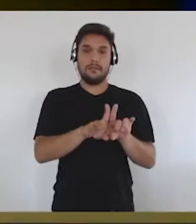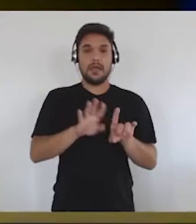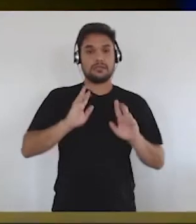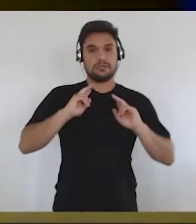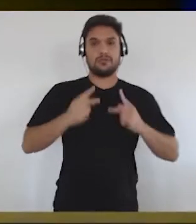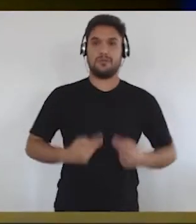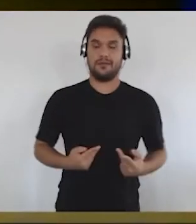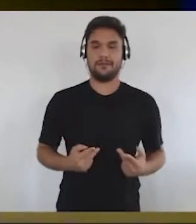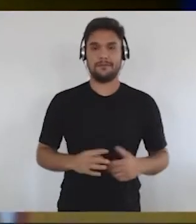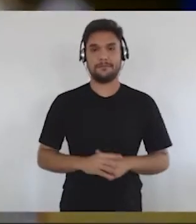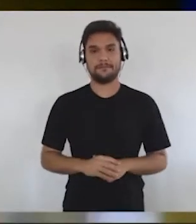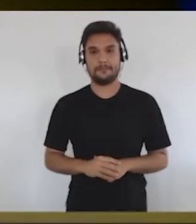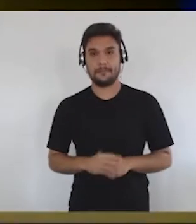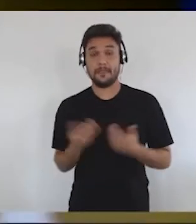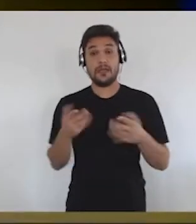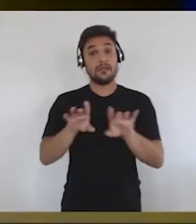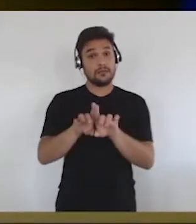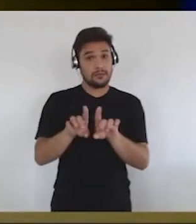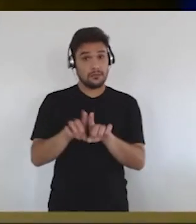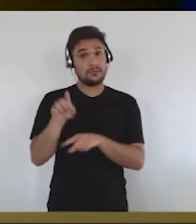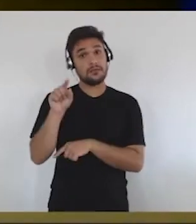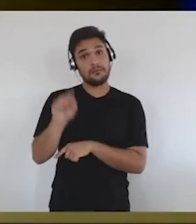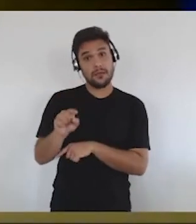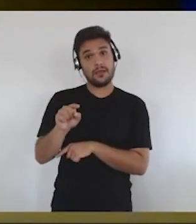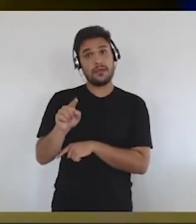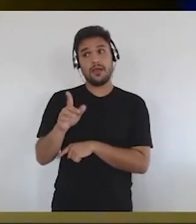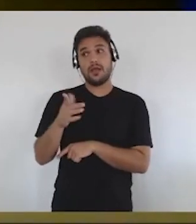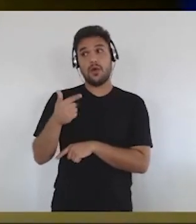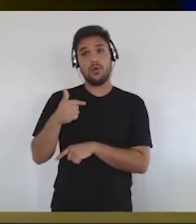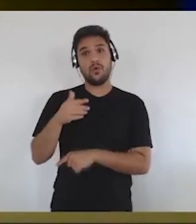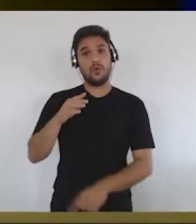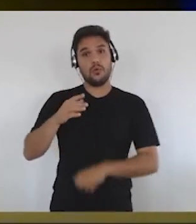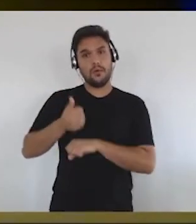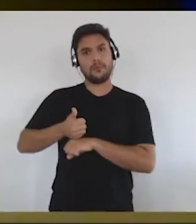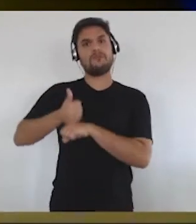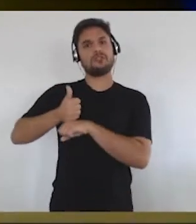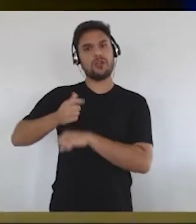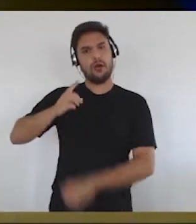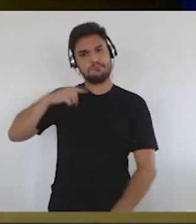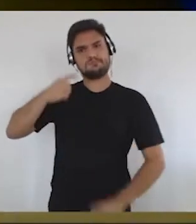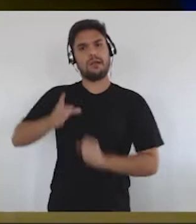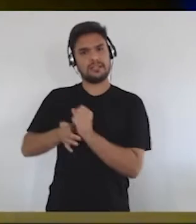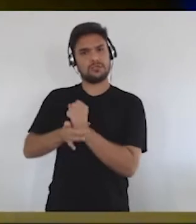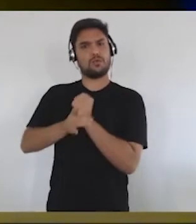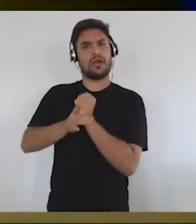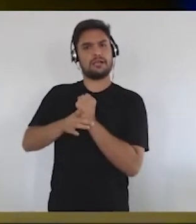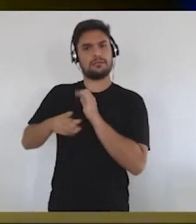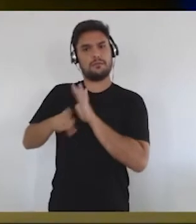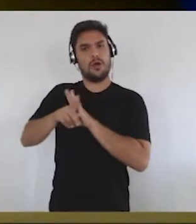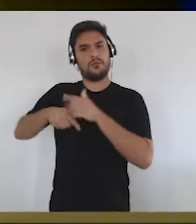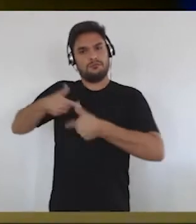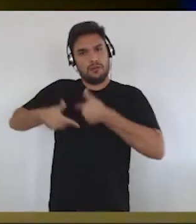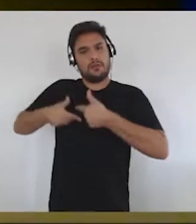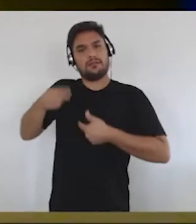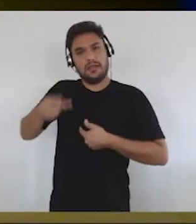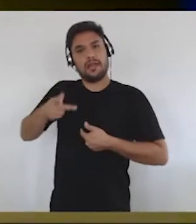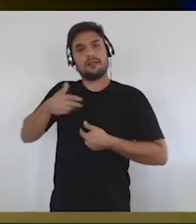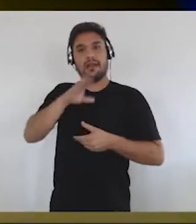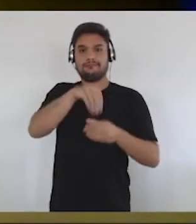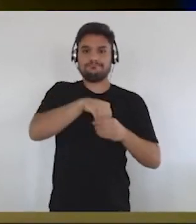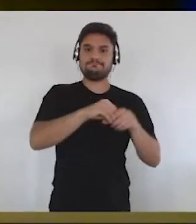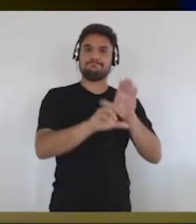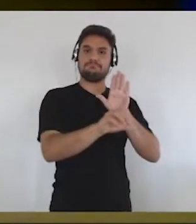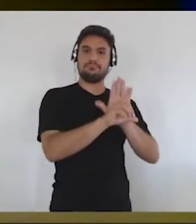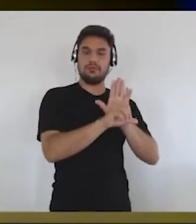humanos. E, para além disso, a inviolabilidade do advogado é consentânea ao devido processo legal, é